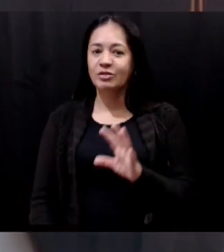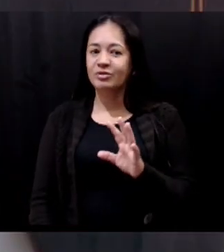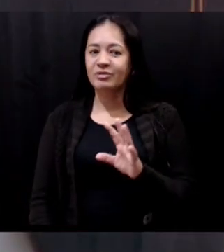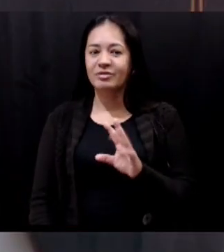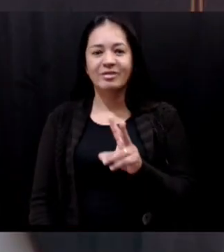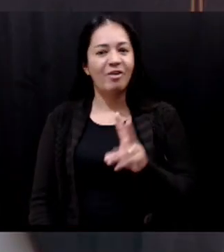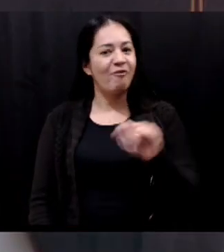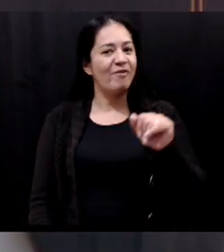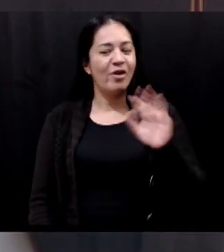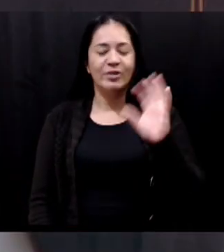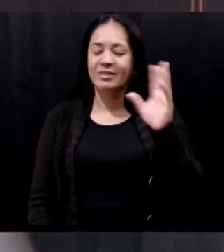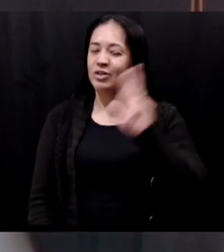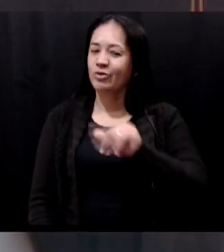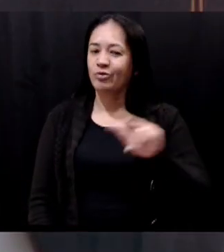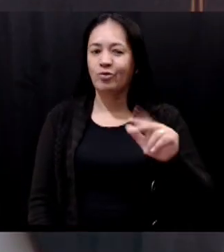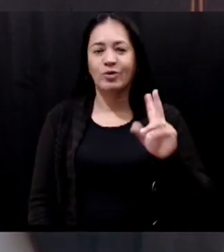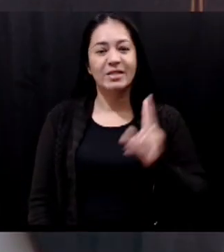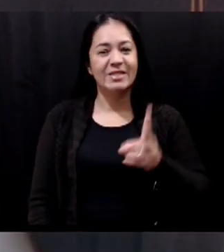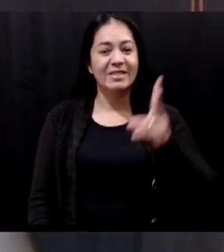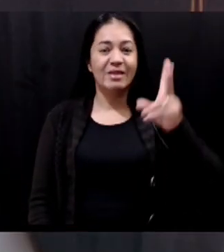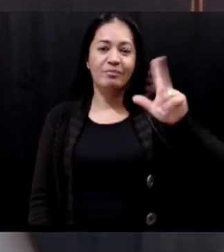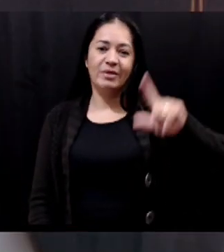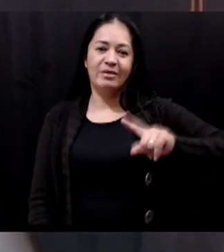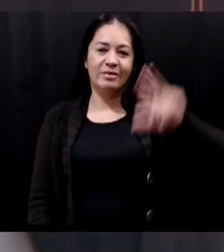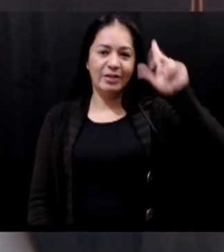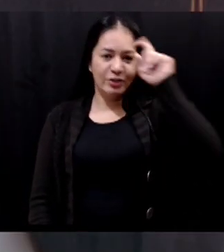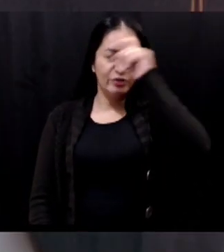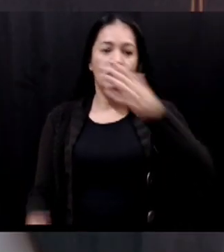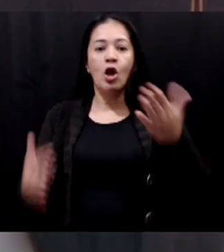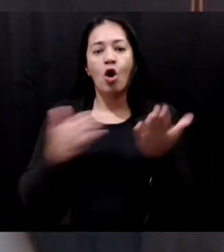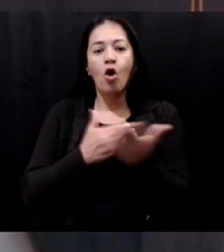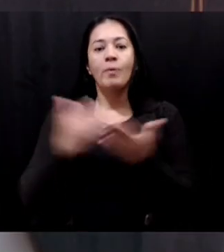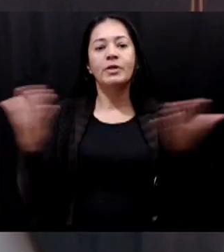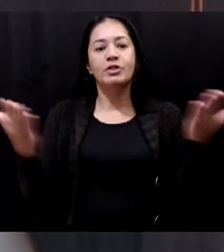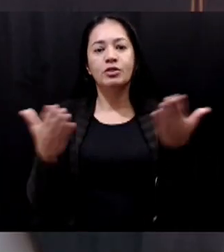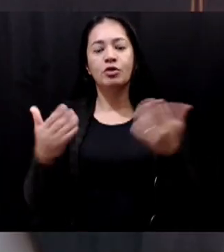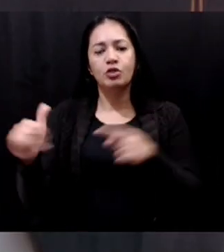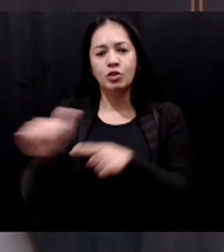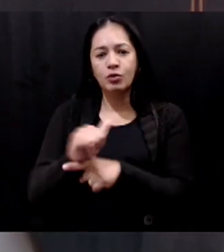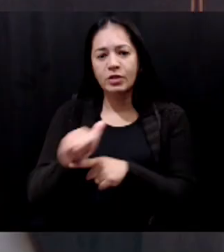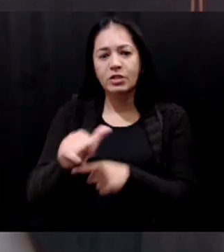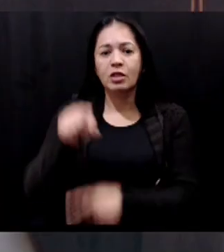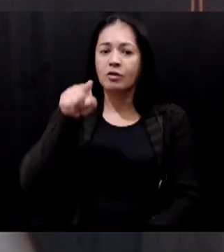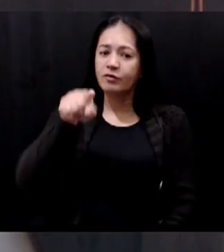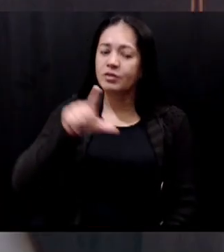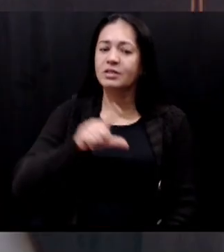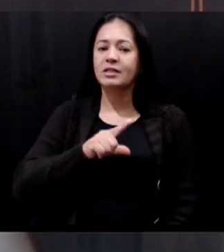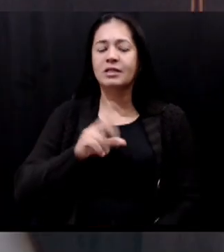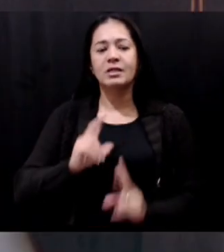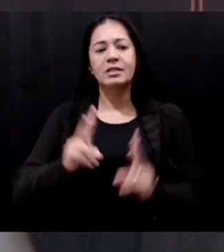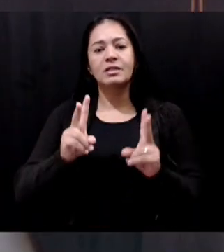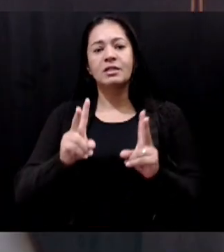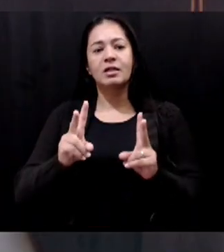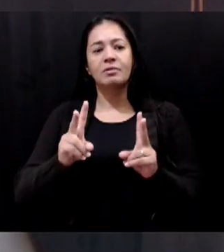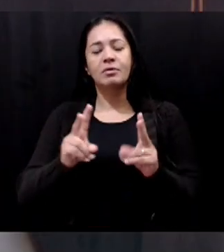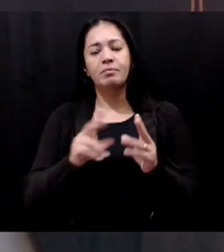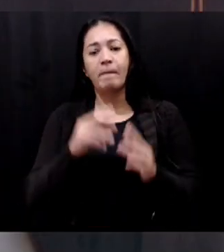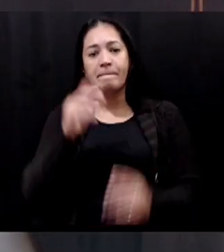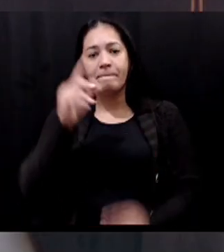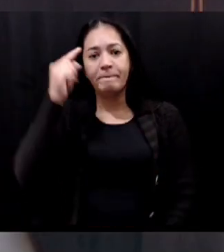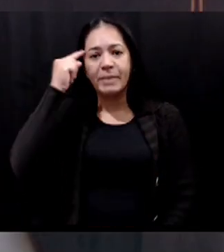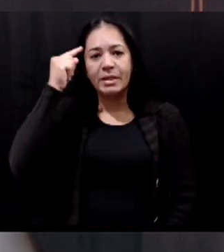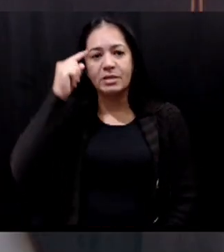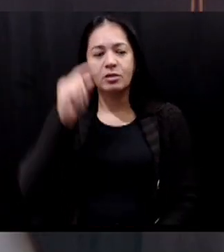ter uma dificuldade. Então, comece hoje com as ferramentas que você tem e sempre pense no longo prazo. Se você fizer